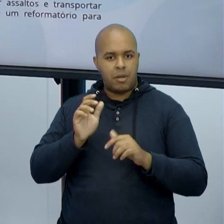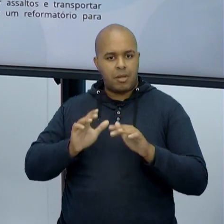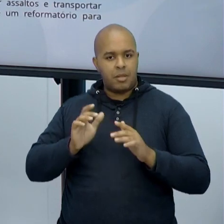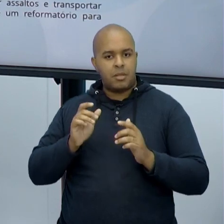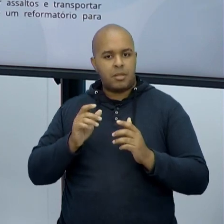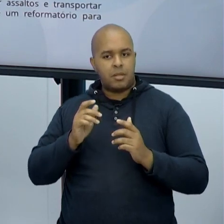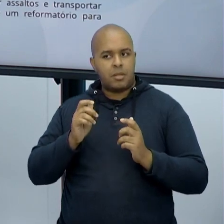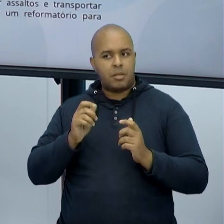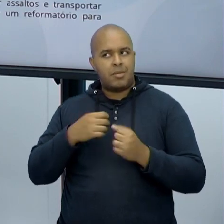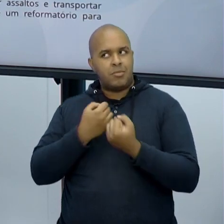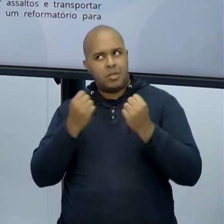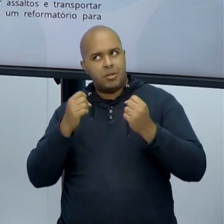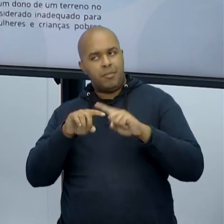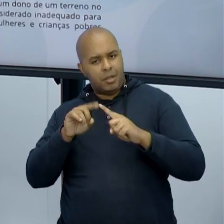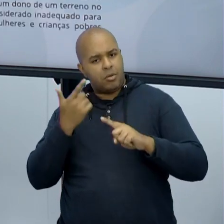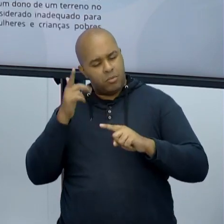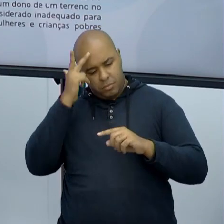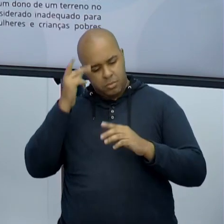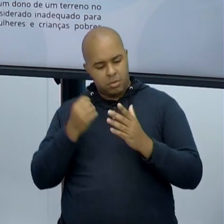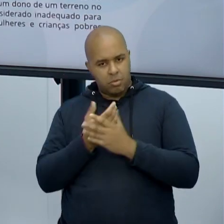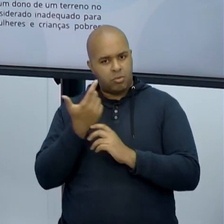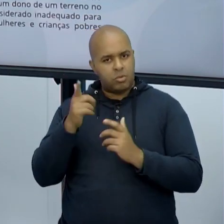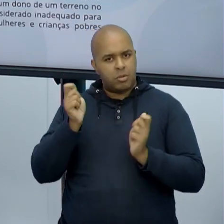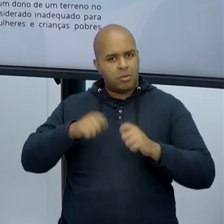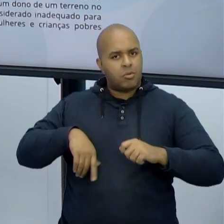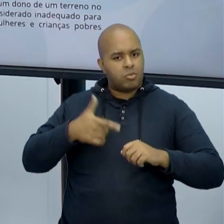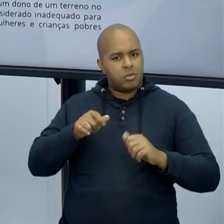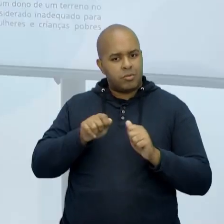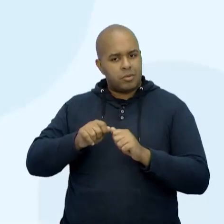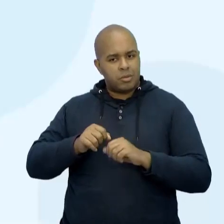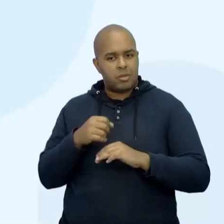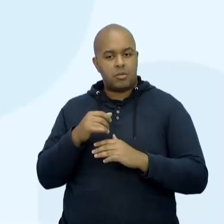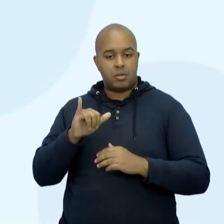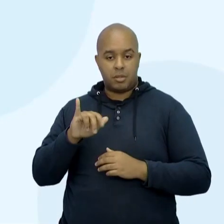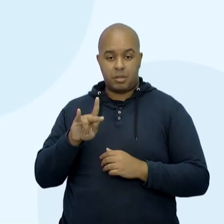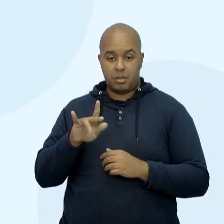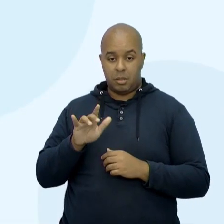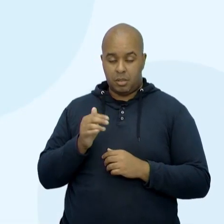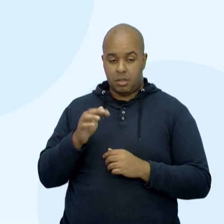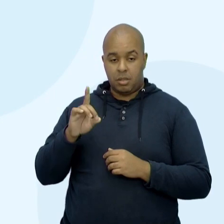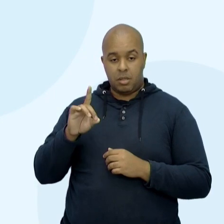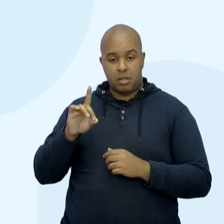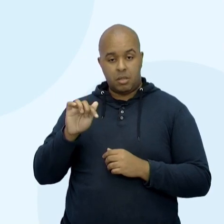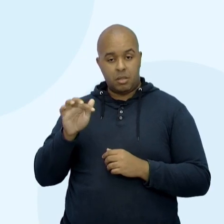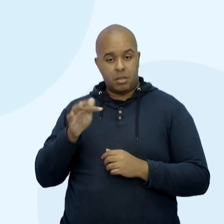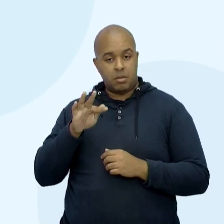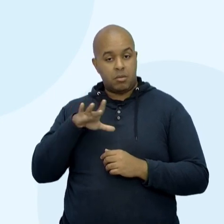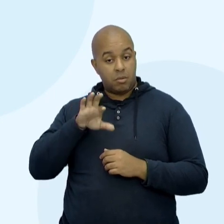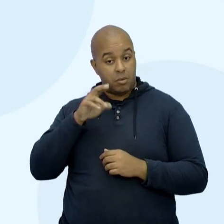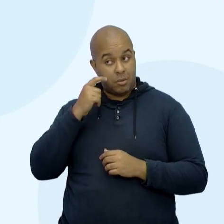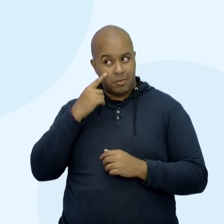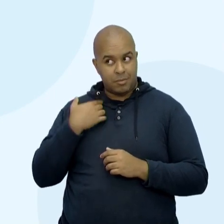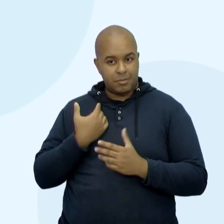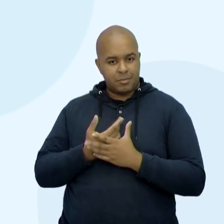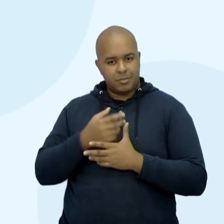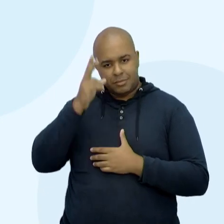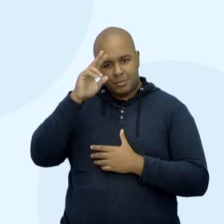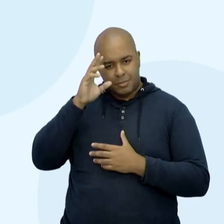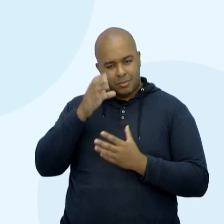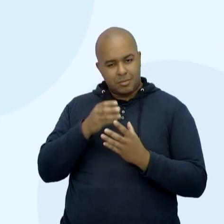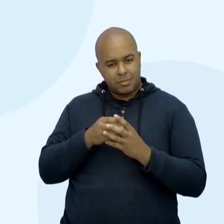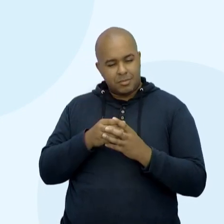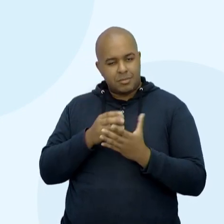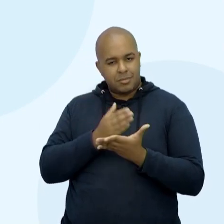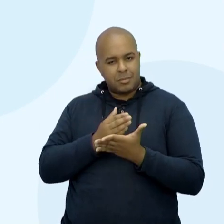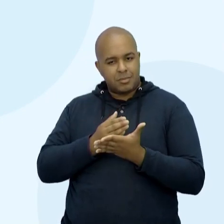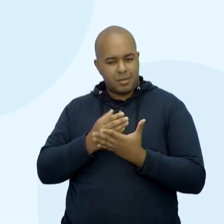e que foi possível. Tá? Então, Babenco é sensacional. Ilha das Flores, assisto também, né? A História do Tomate. A História do Tomate é maravilhosa.